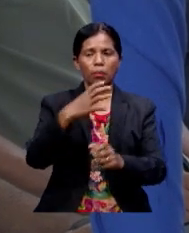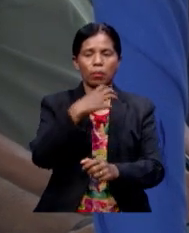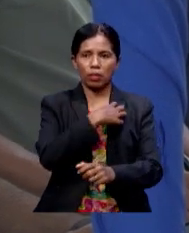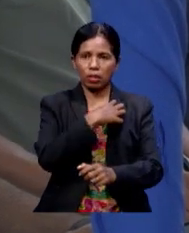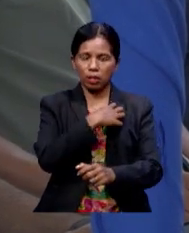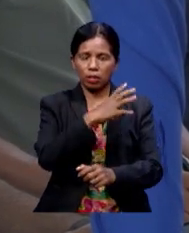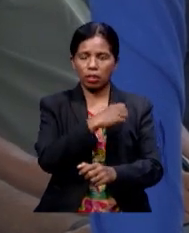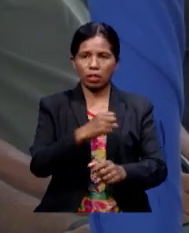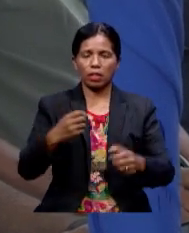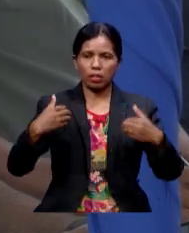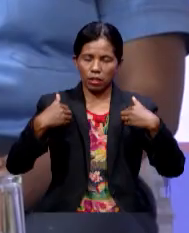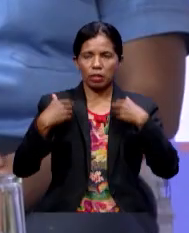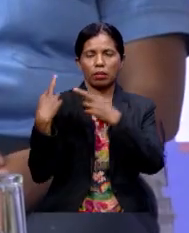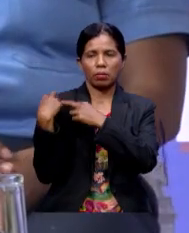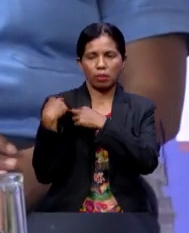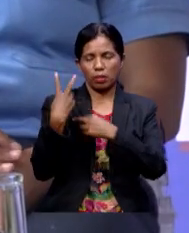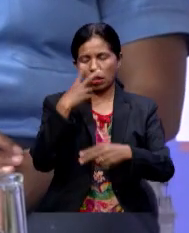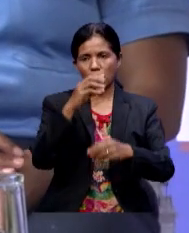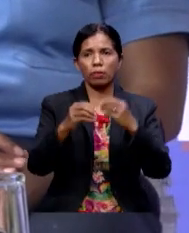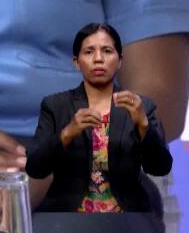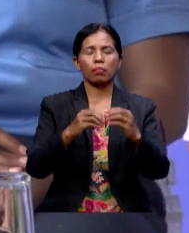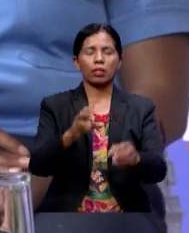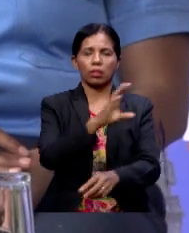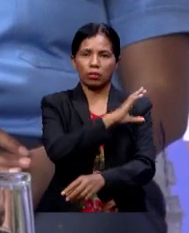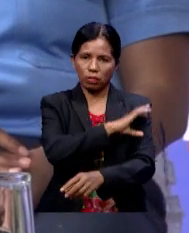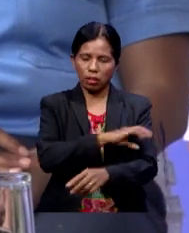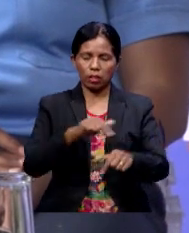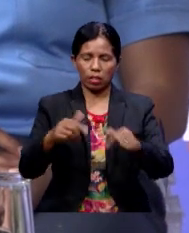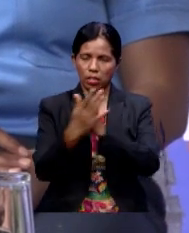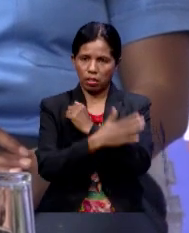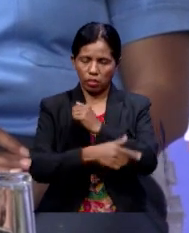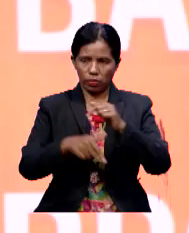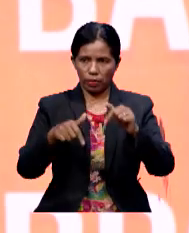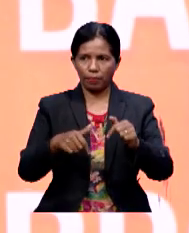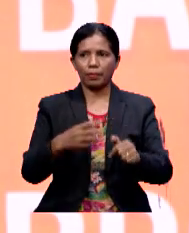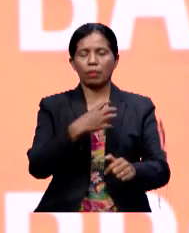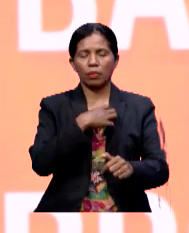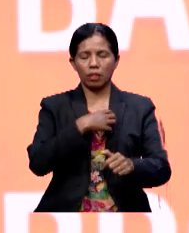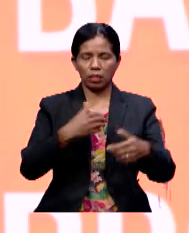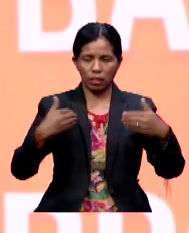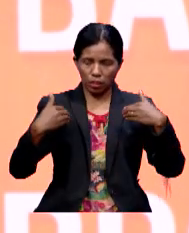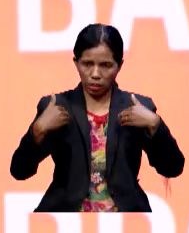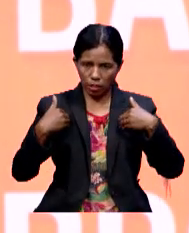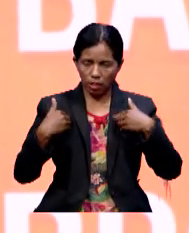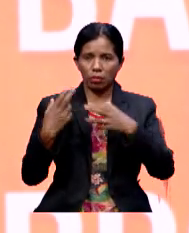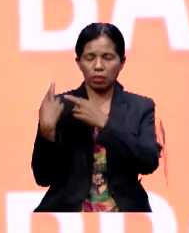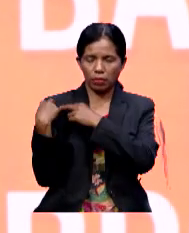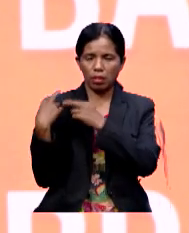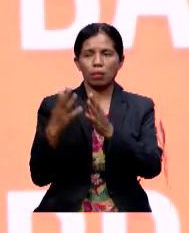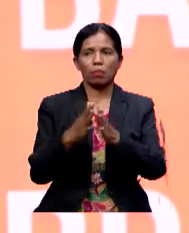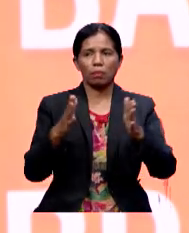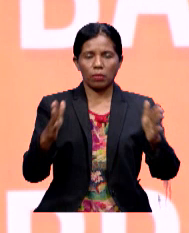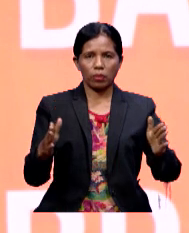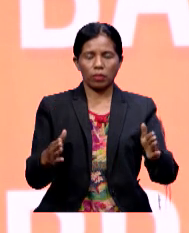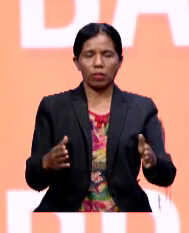o responsabilidade ho di controla segurança e railaran. Mas polícia não se papel número um polícia dia